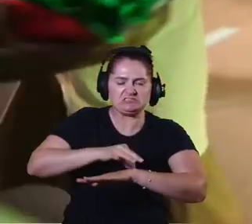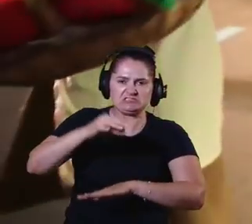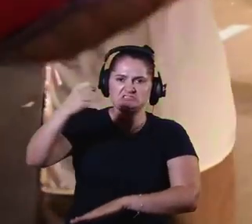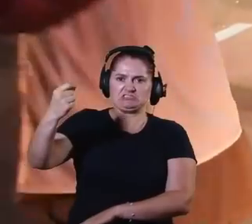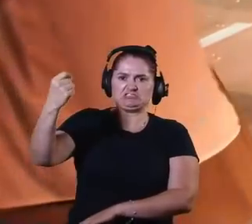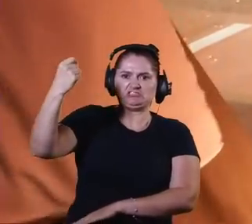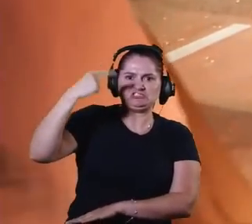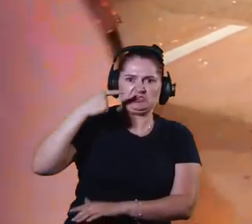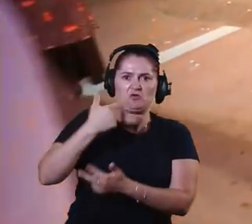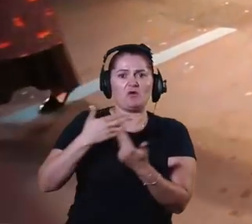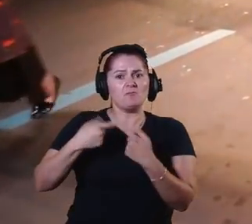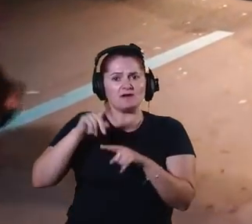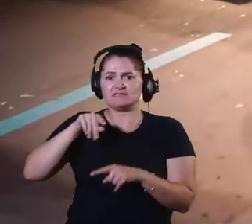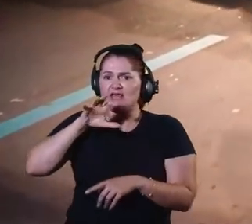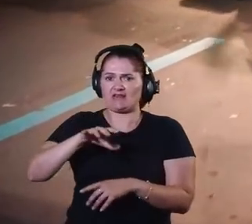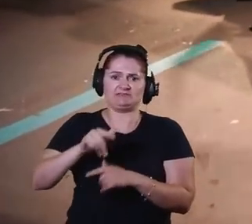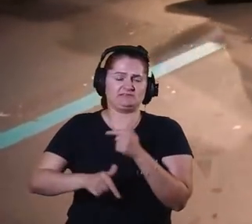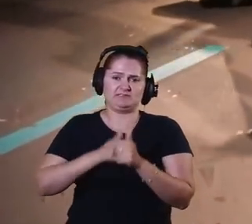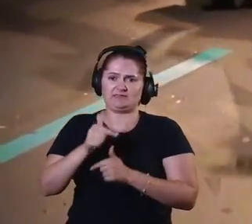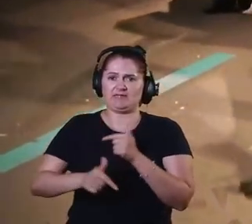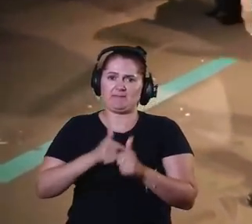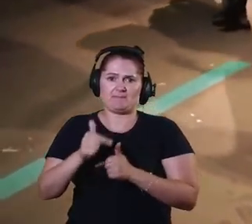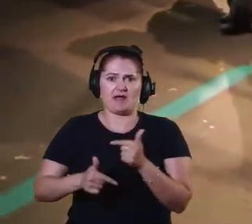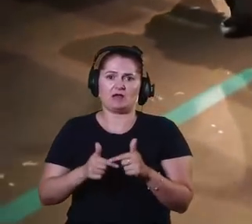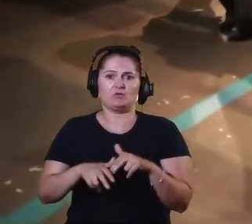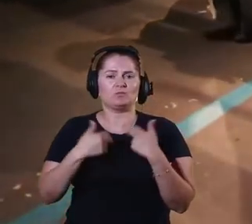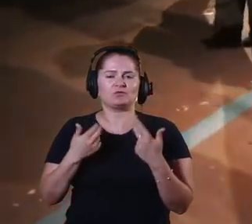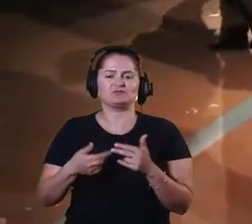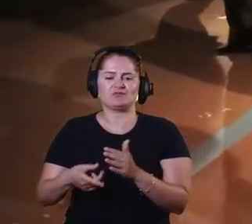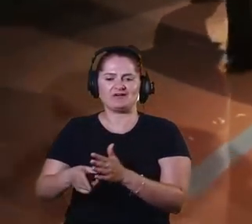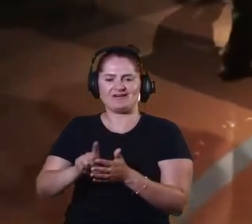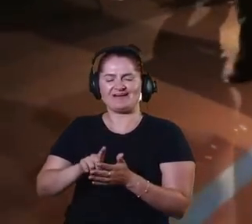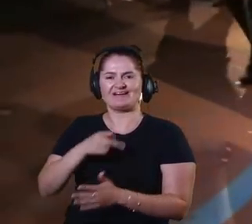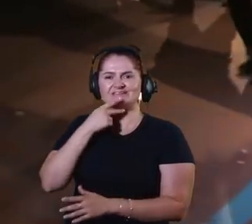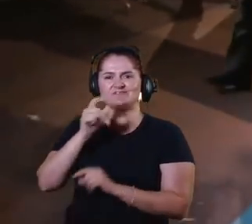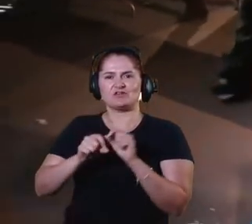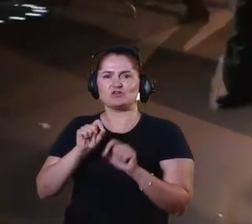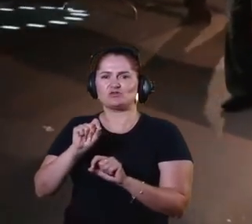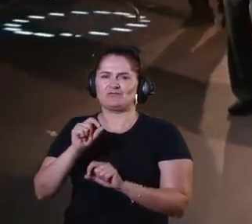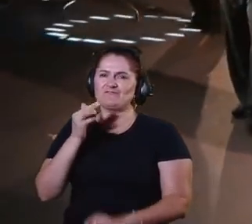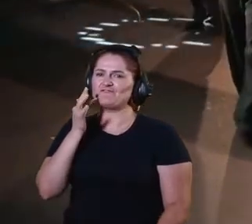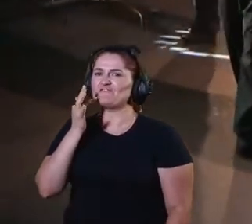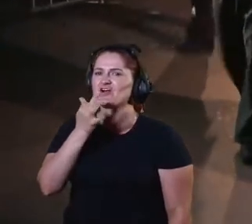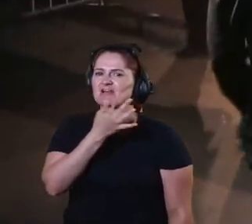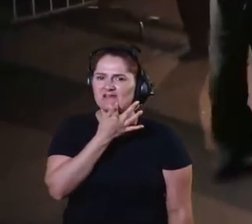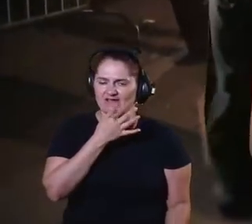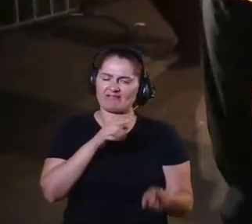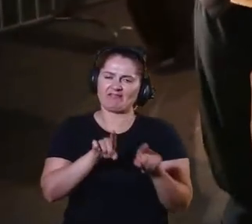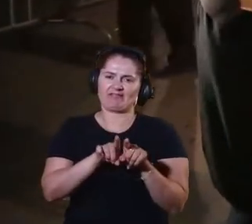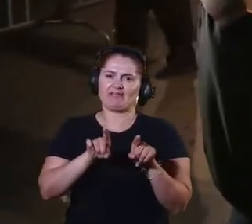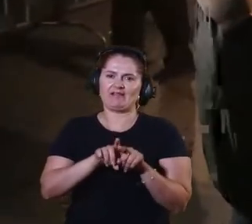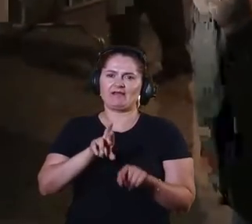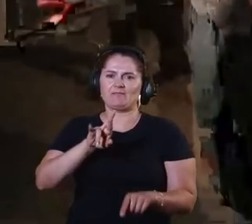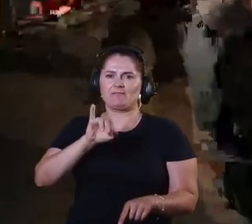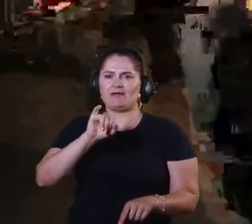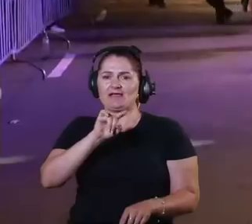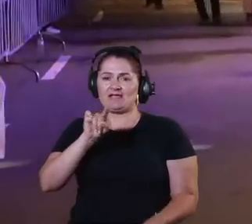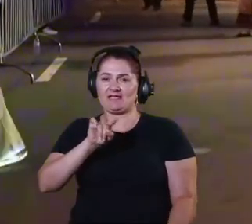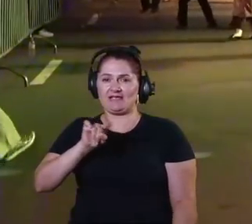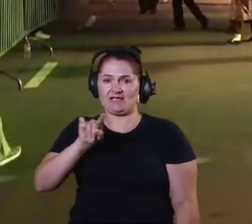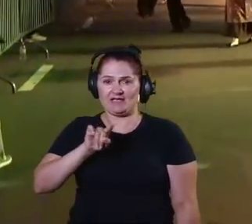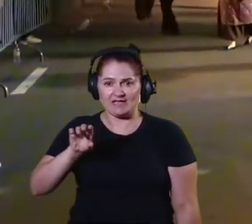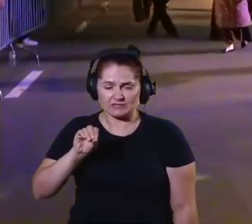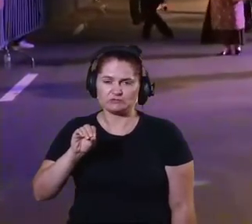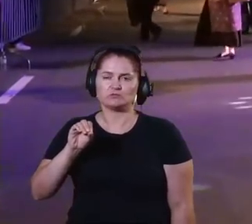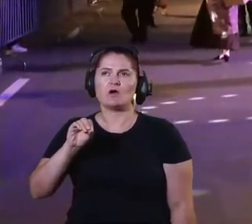pegava, mas era isso mesmo que se fazia. E o Cleberson antes falou de forqueta e desvio risco. Quando se fala em forqueta e desvio risco, você